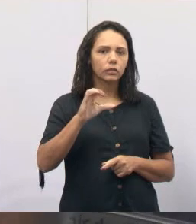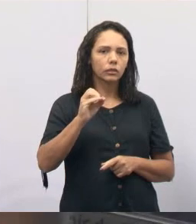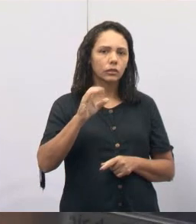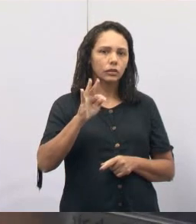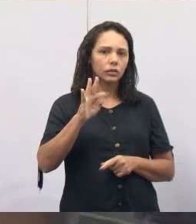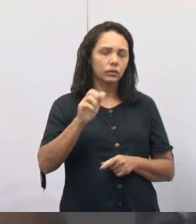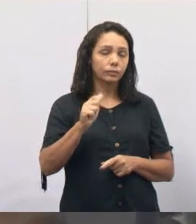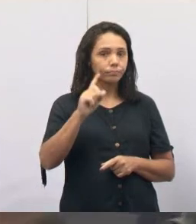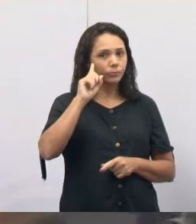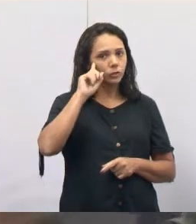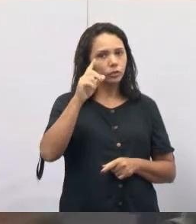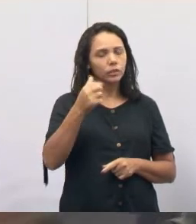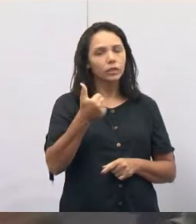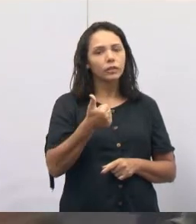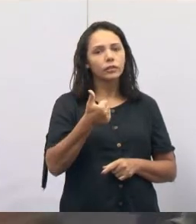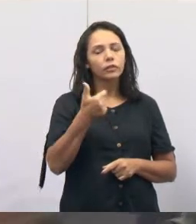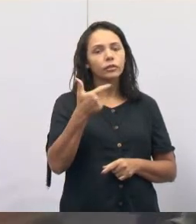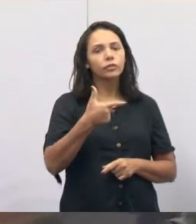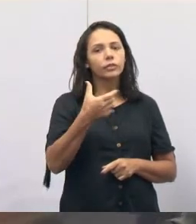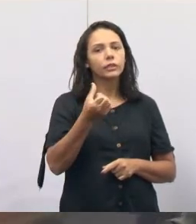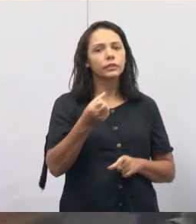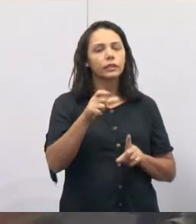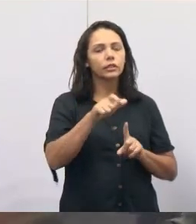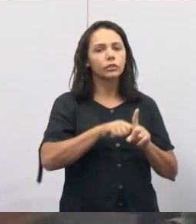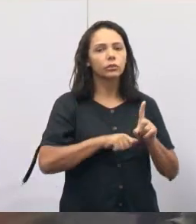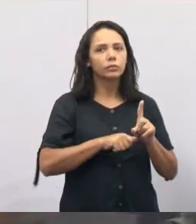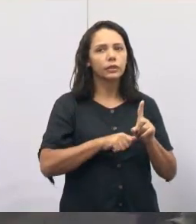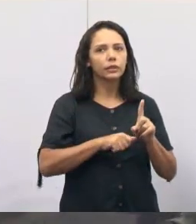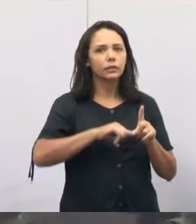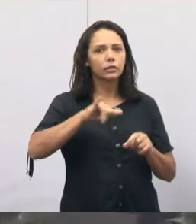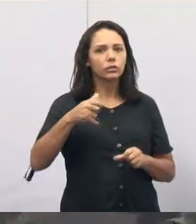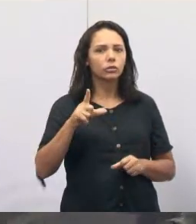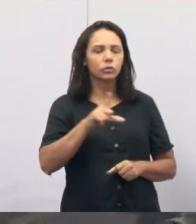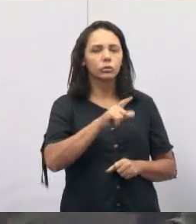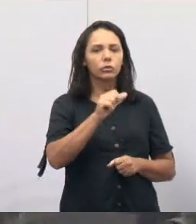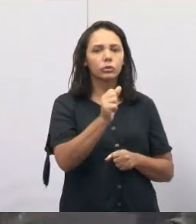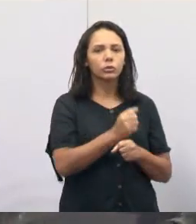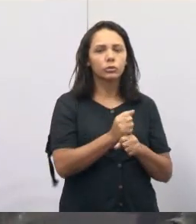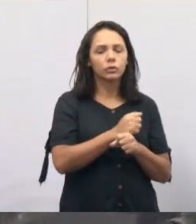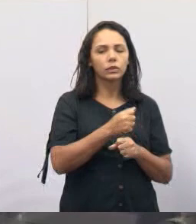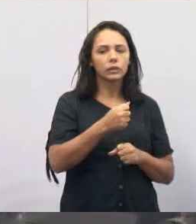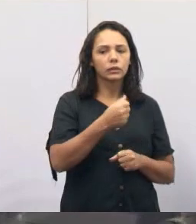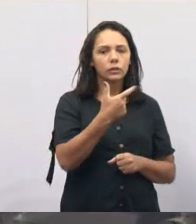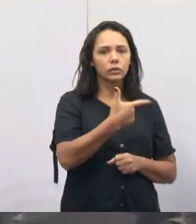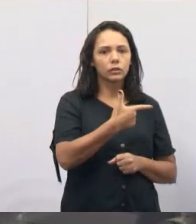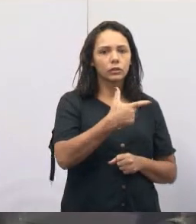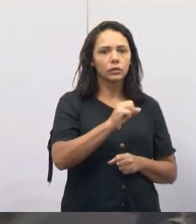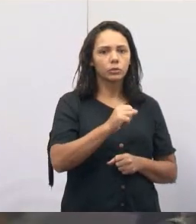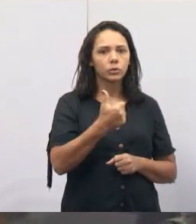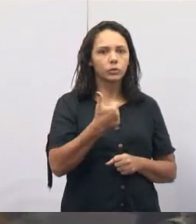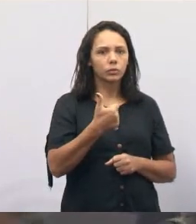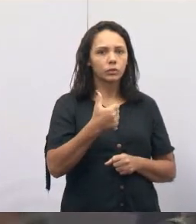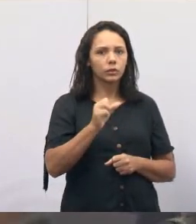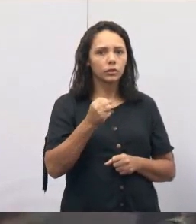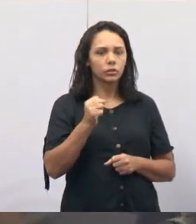No dia 26/7/2018, às 7h15, tirei essa foto aqui, ó.